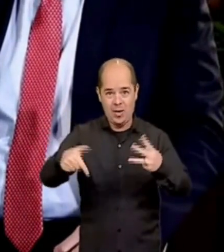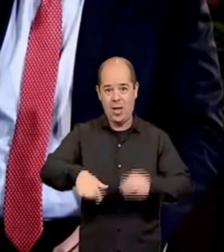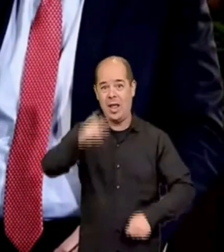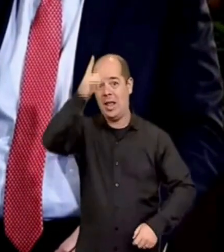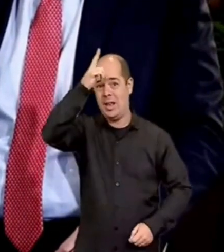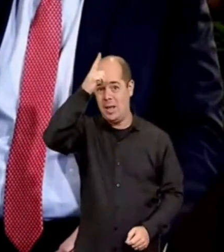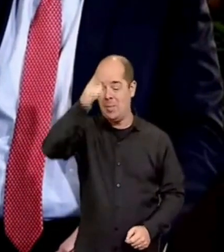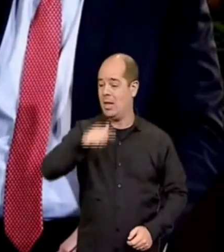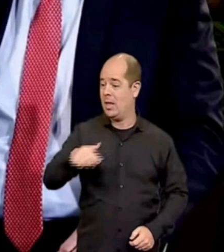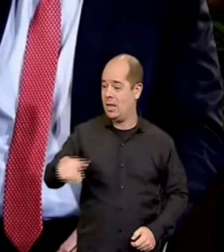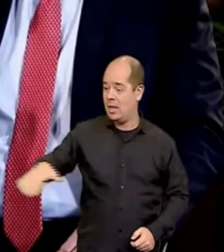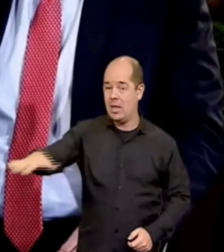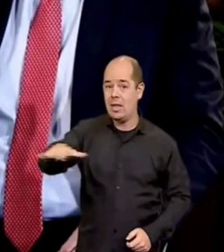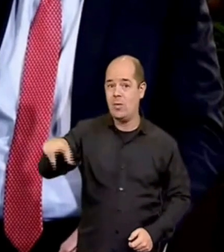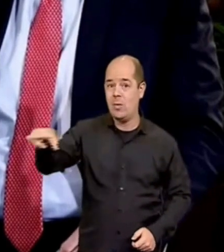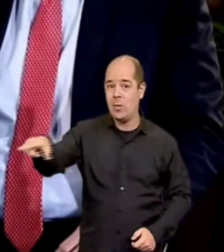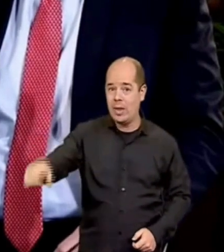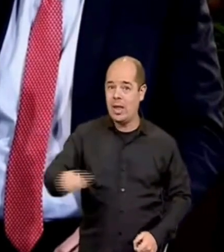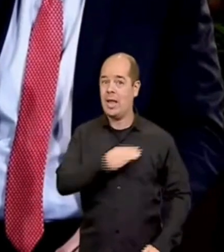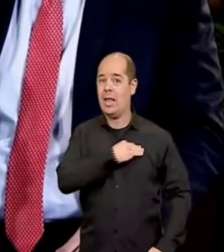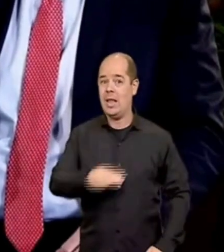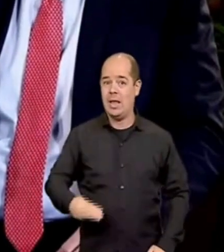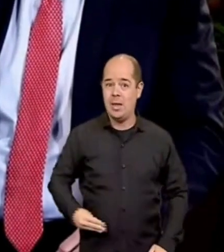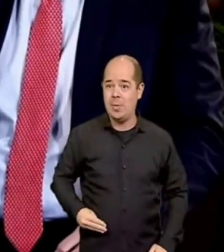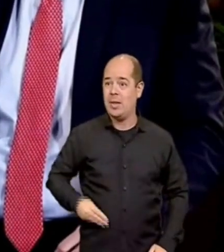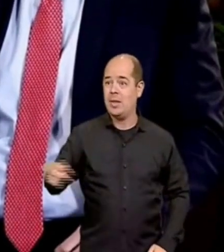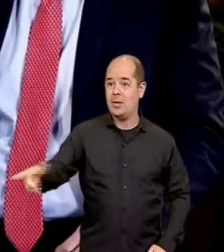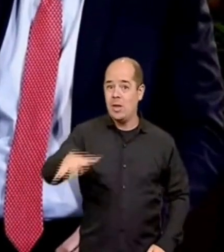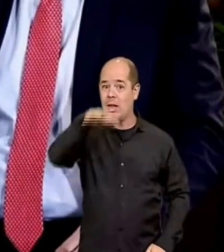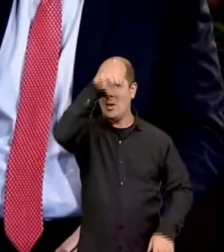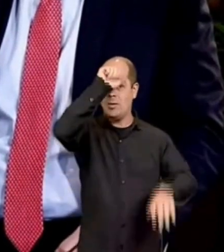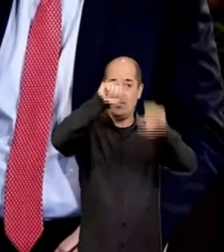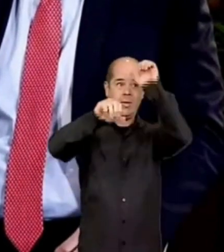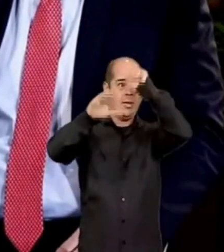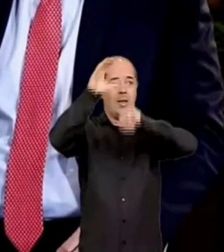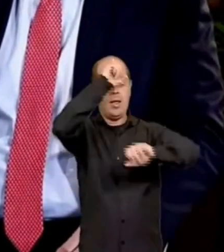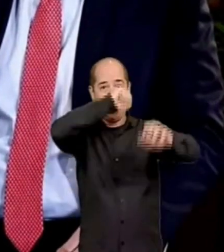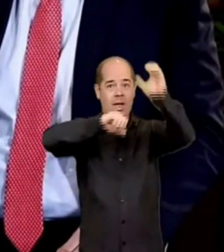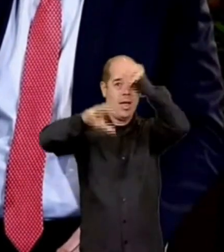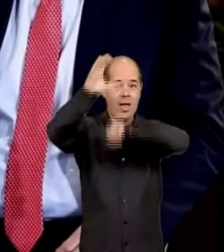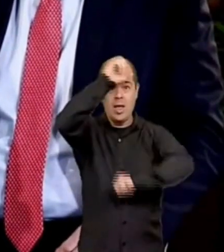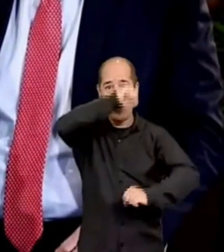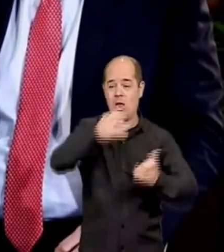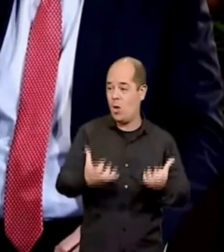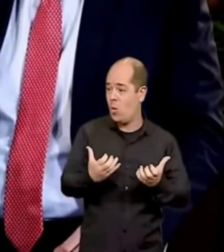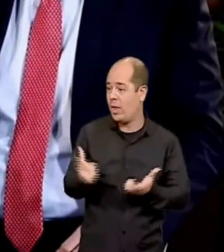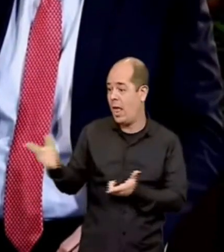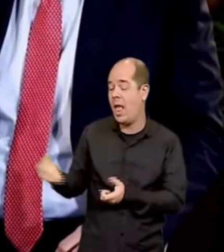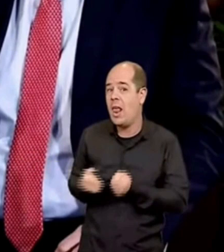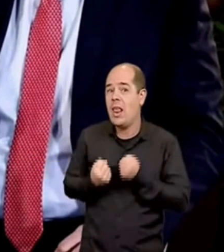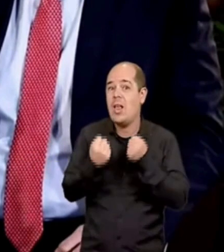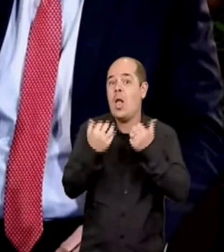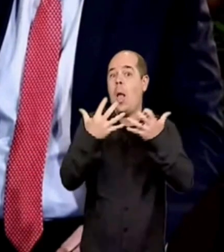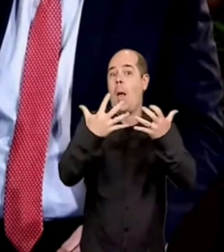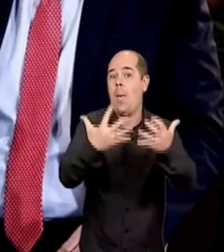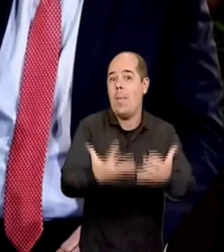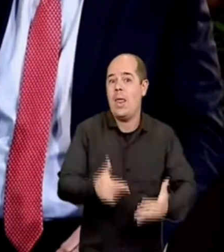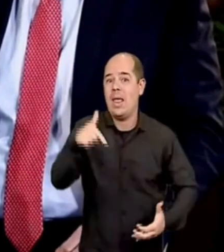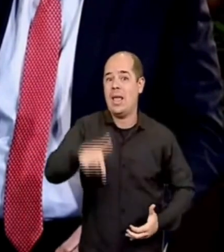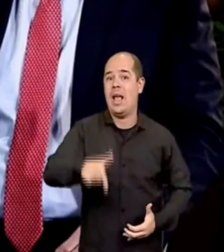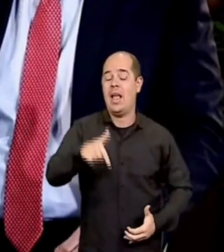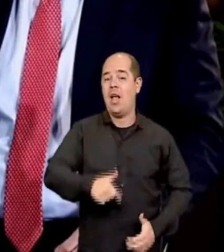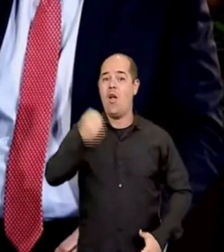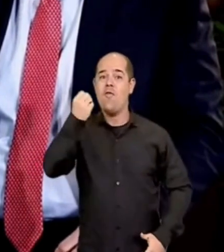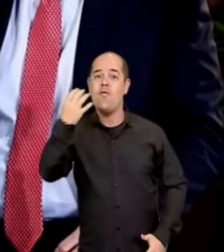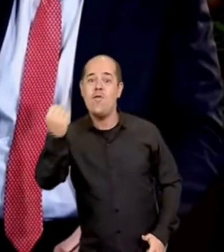informações e eu queria que eles explicassem para o povo brasileiro o resultado dessa viagem. Como é que nós conseguimos,